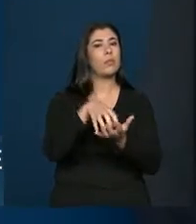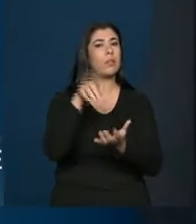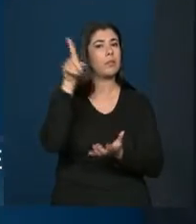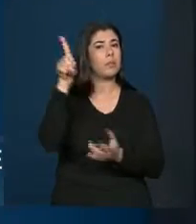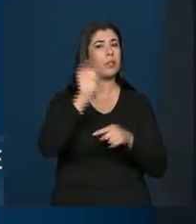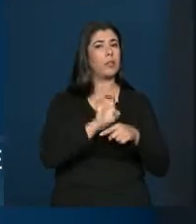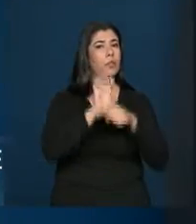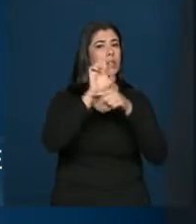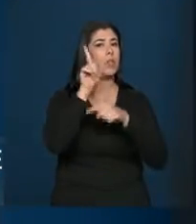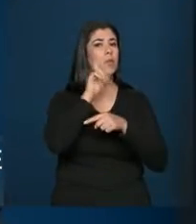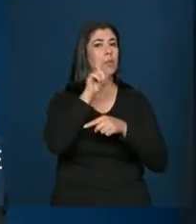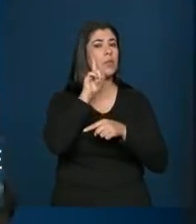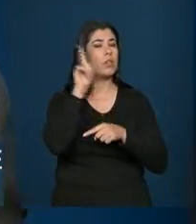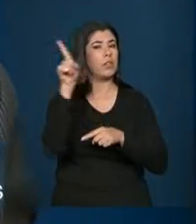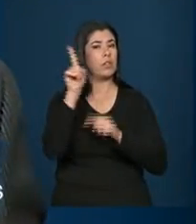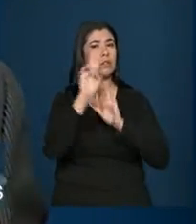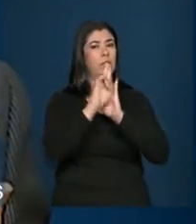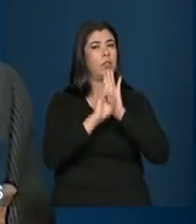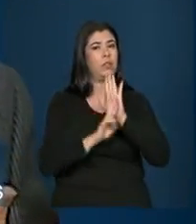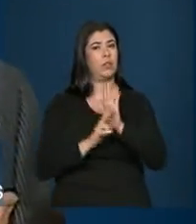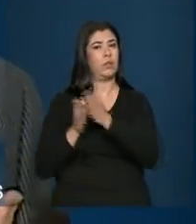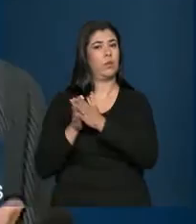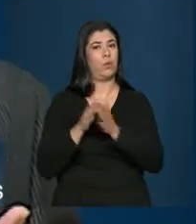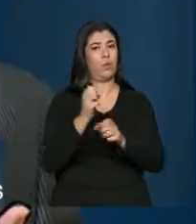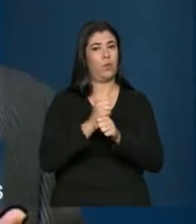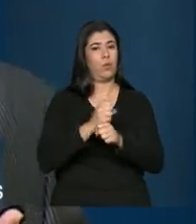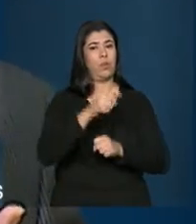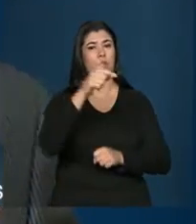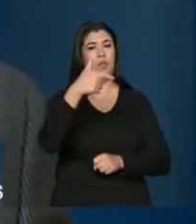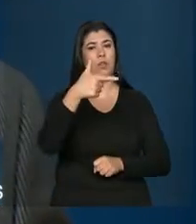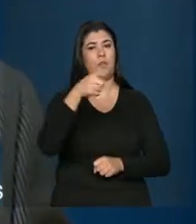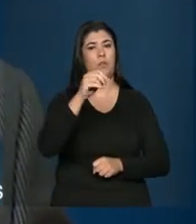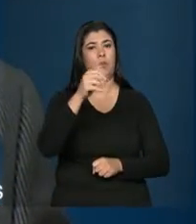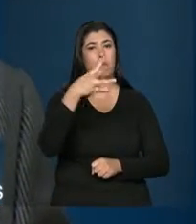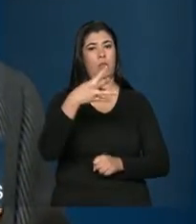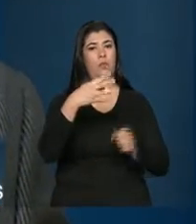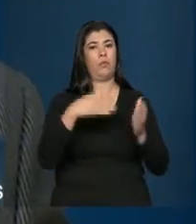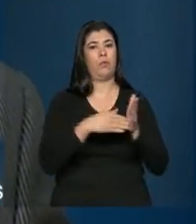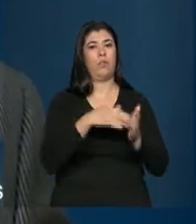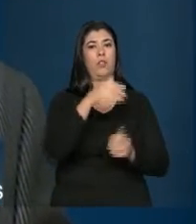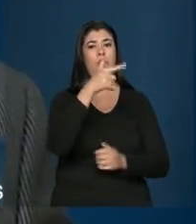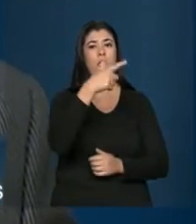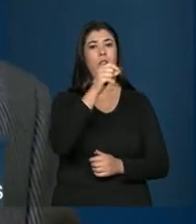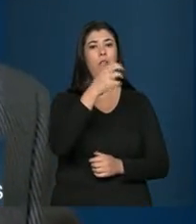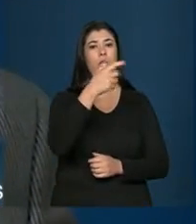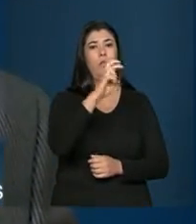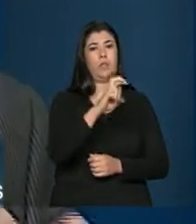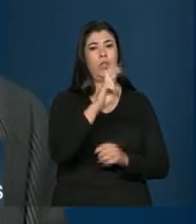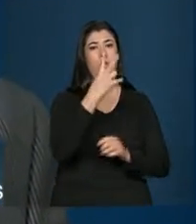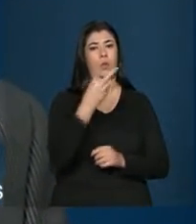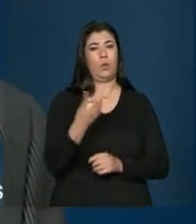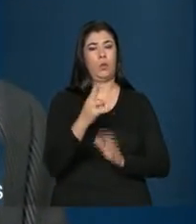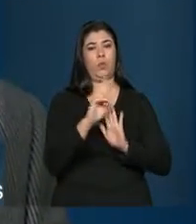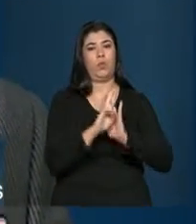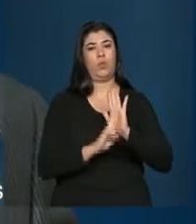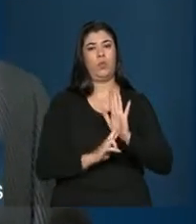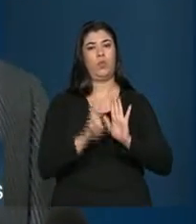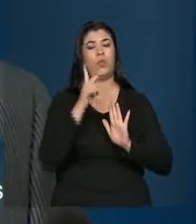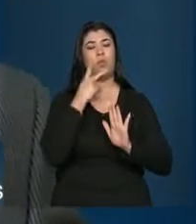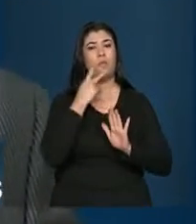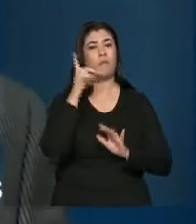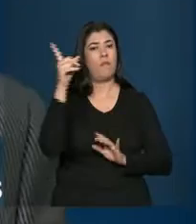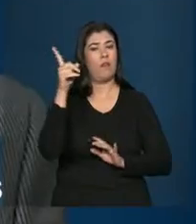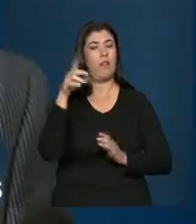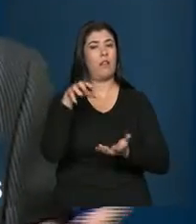de Estado, no relatório 2014 e no relatório 2015. O secretário Jerry, as duas vezes, fala dos